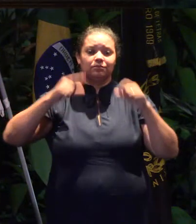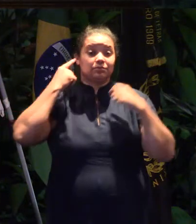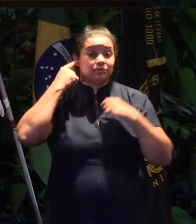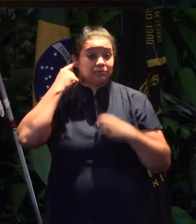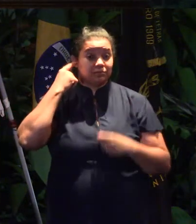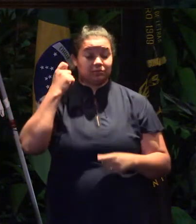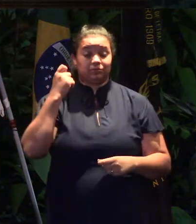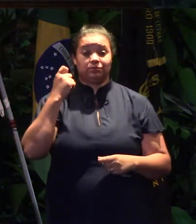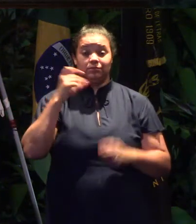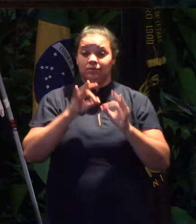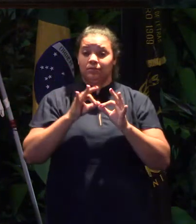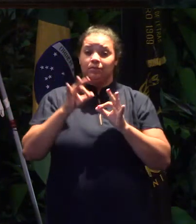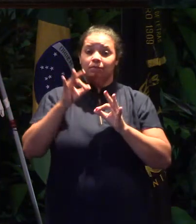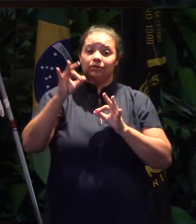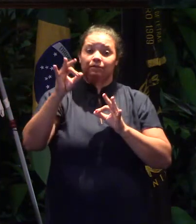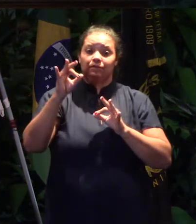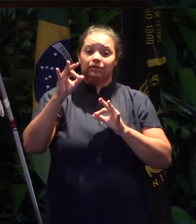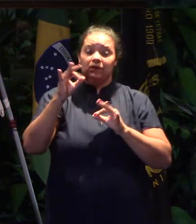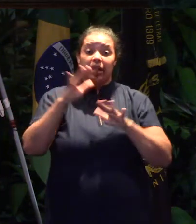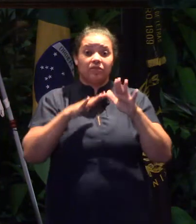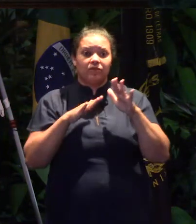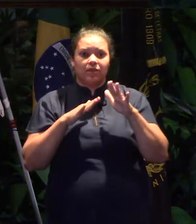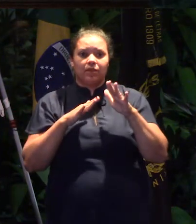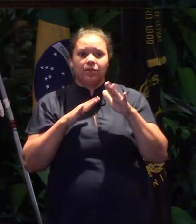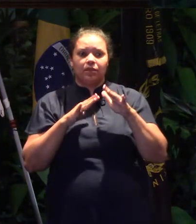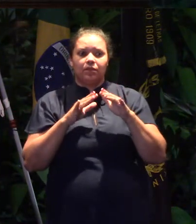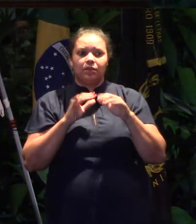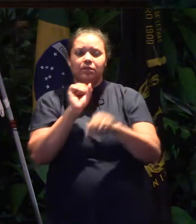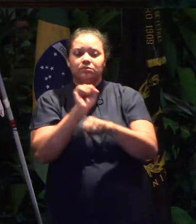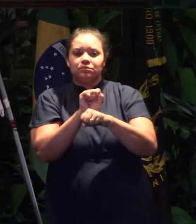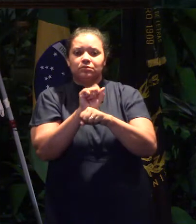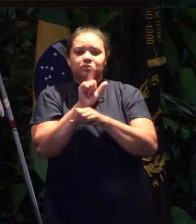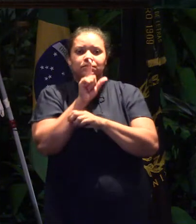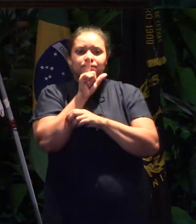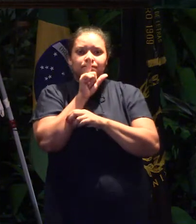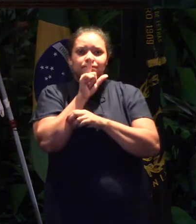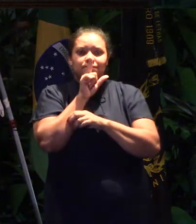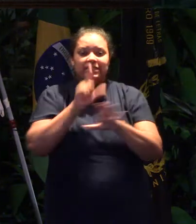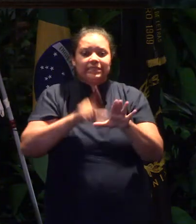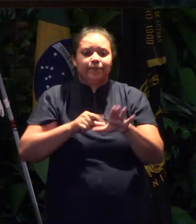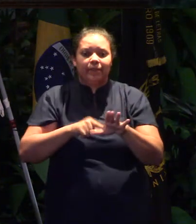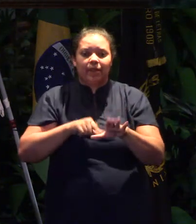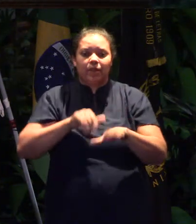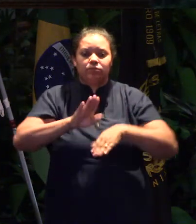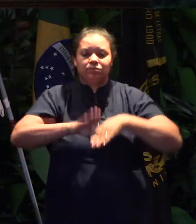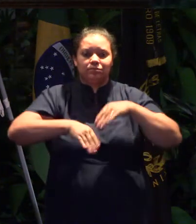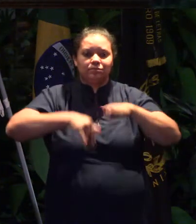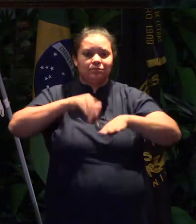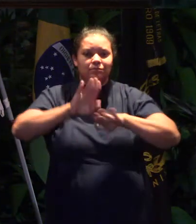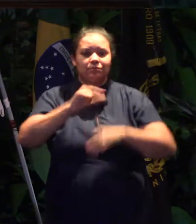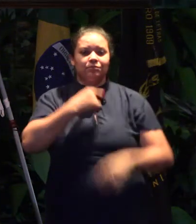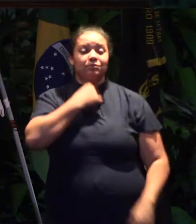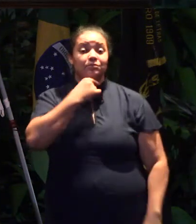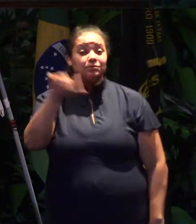acelerando ao longe, e, nos breves intervalos de quase silêncio, sapatos ecoando na calçada, vozes